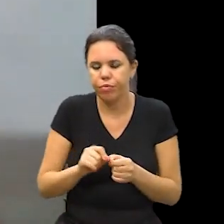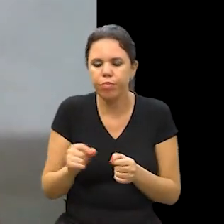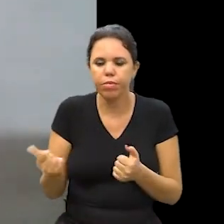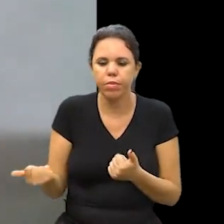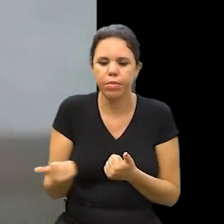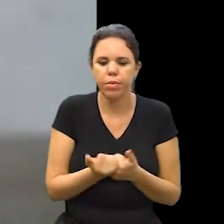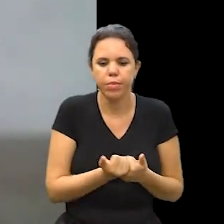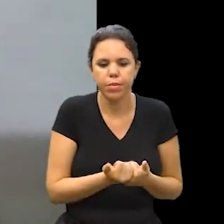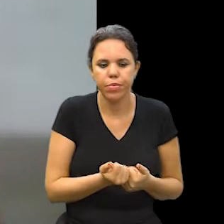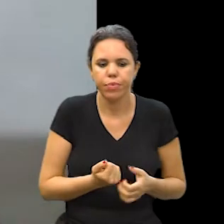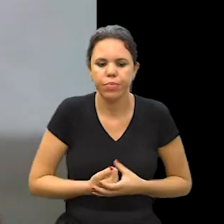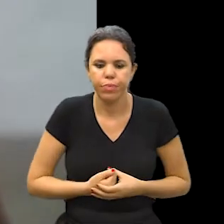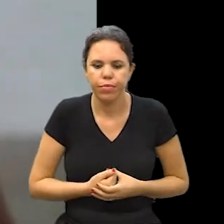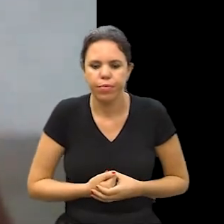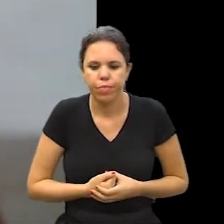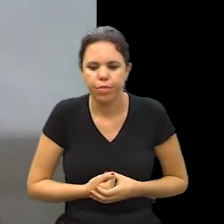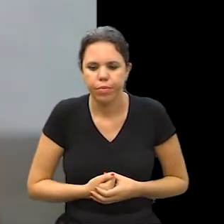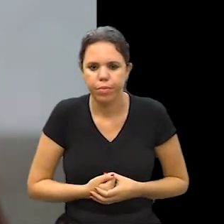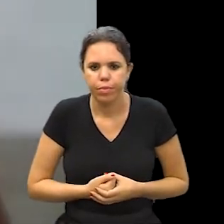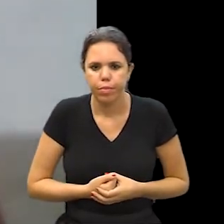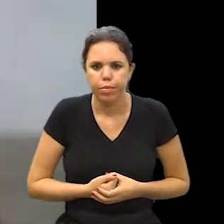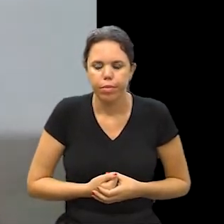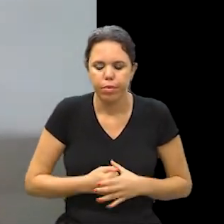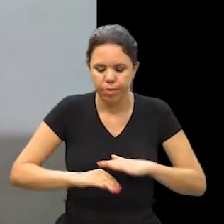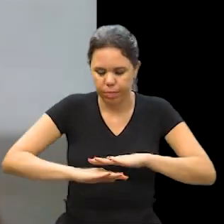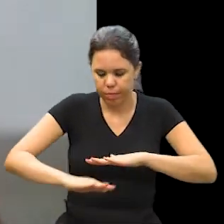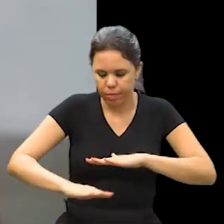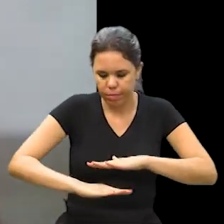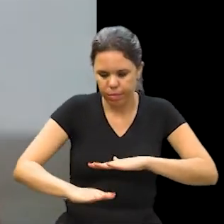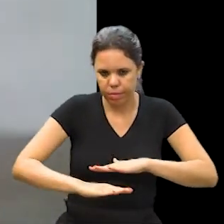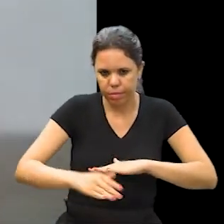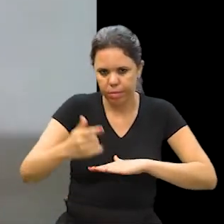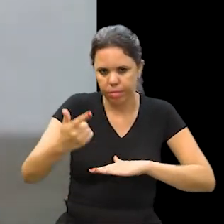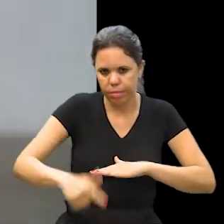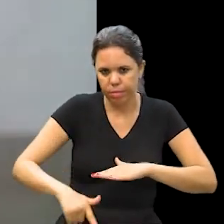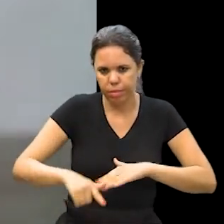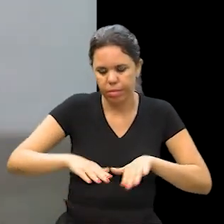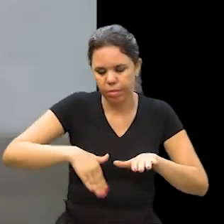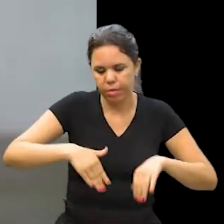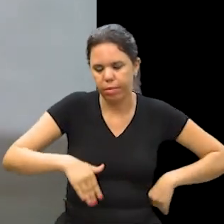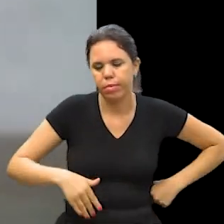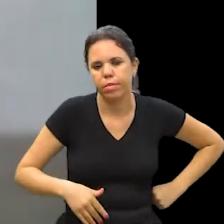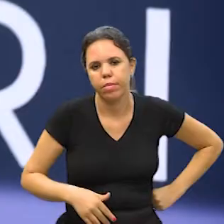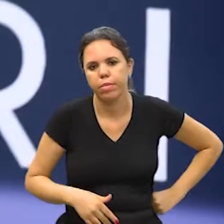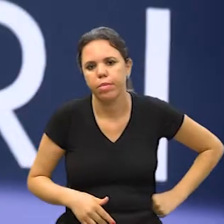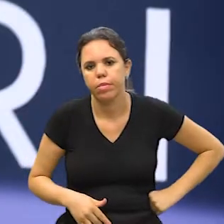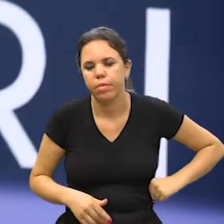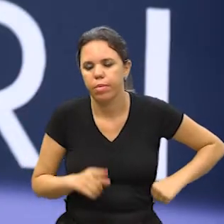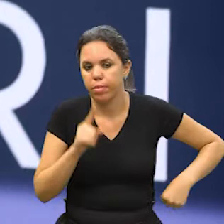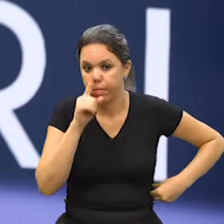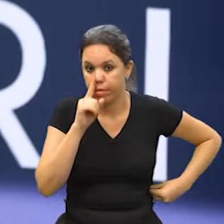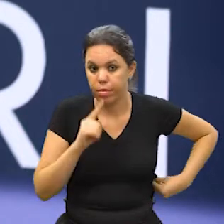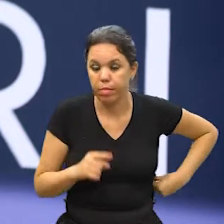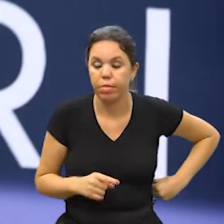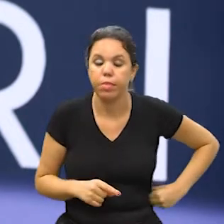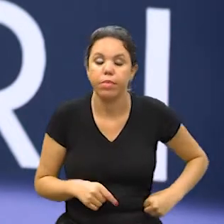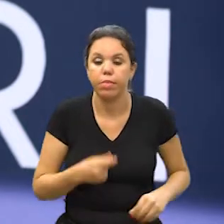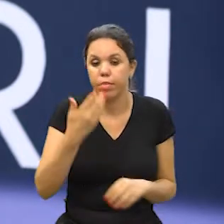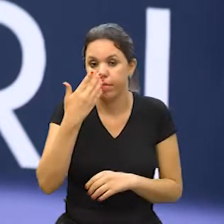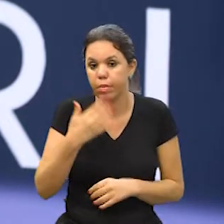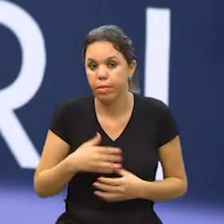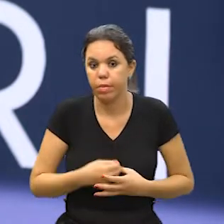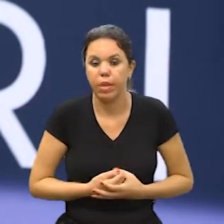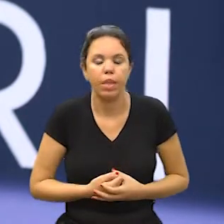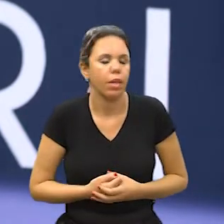a parte do chão novamente, né, da piscina, porque é muito perigoso, né, as